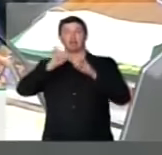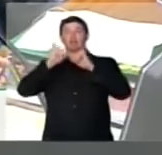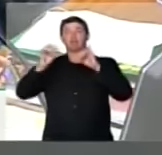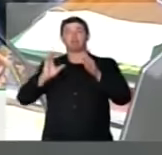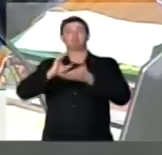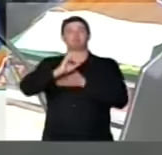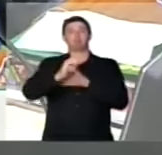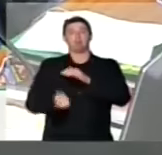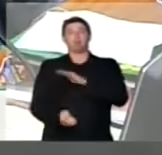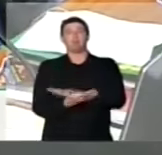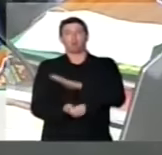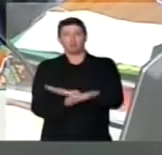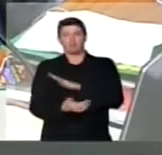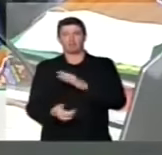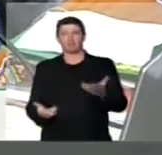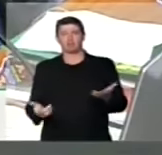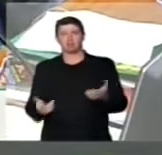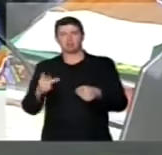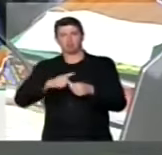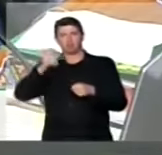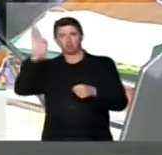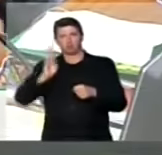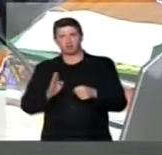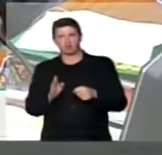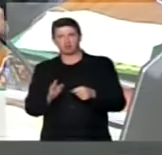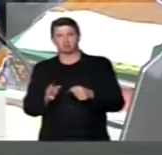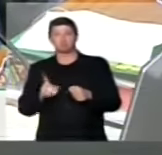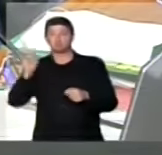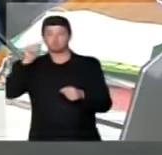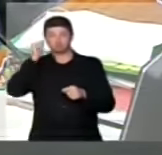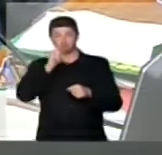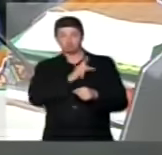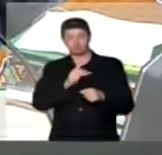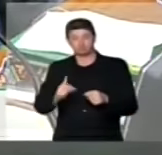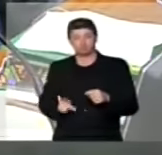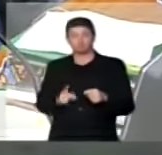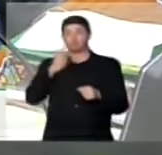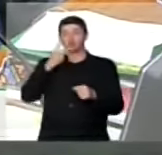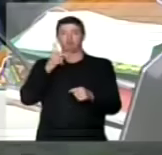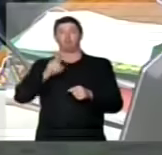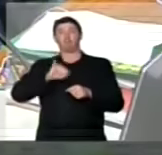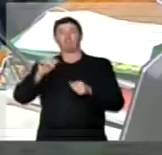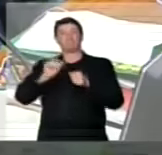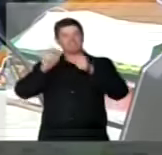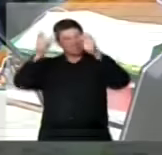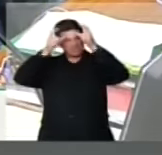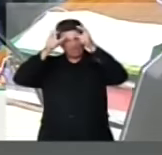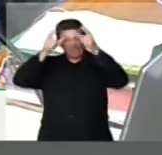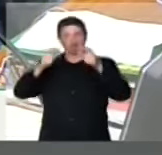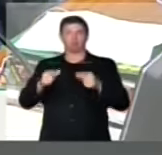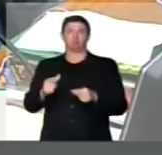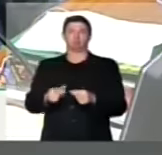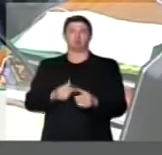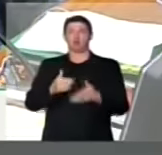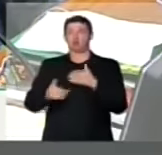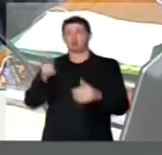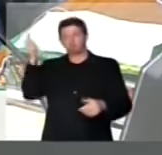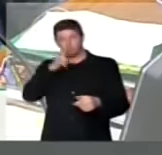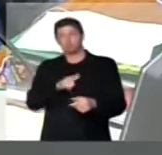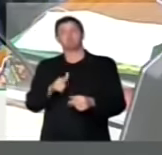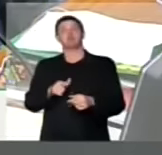financiada por propina do petrolão? Por uma presidente que afirmou que faria o diabo nas eleições e